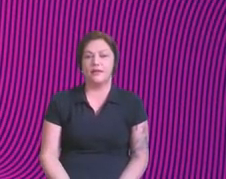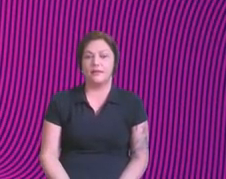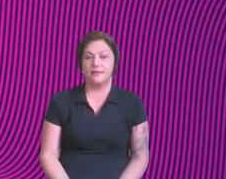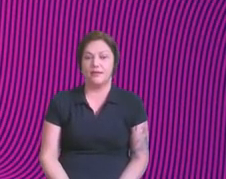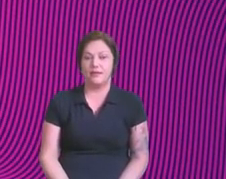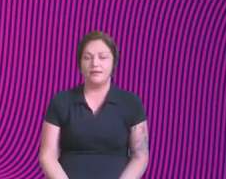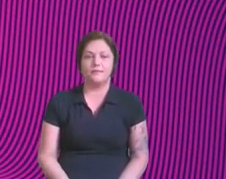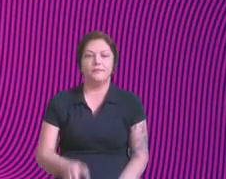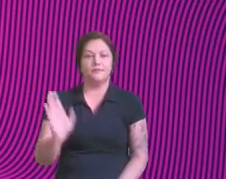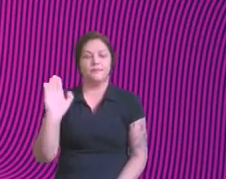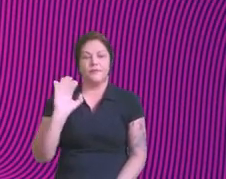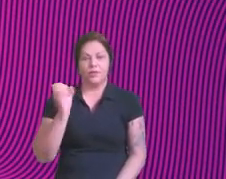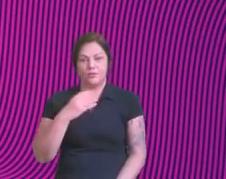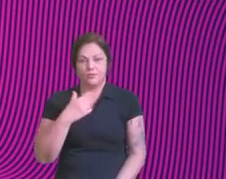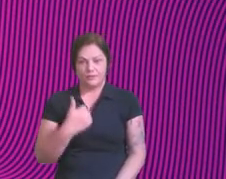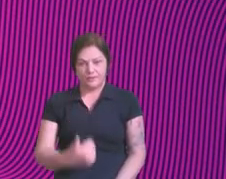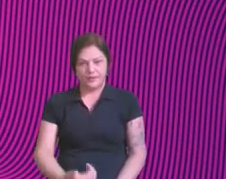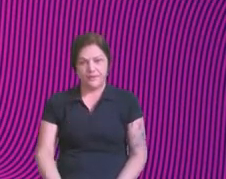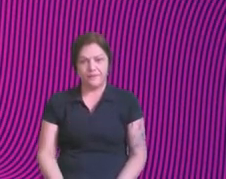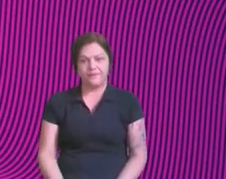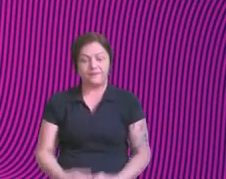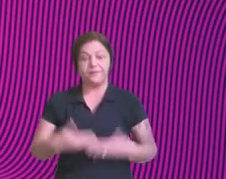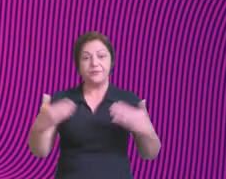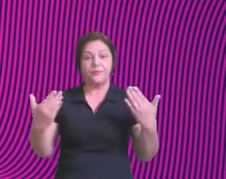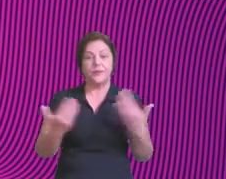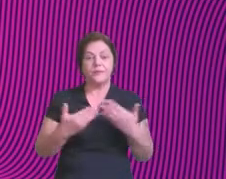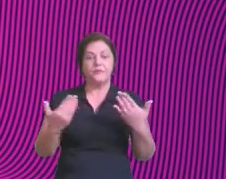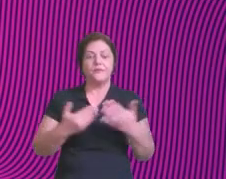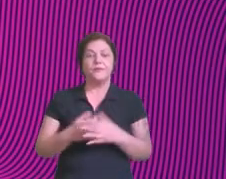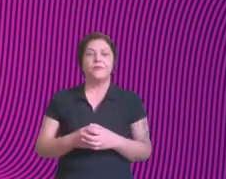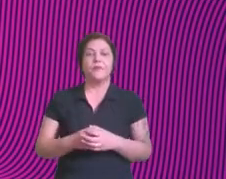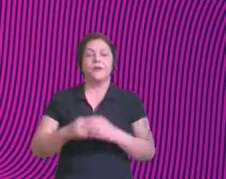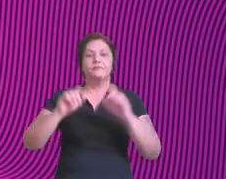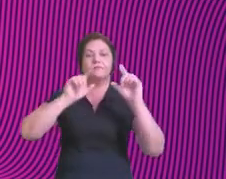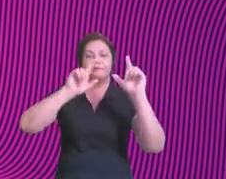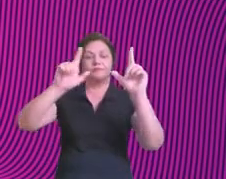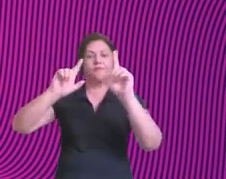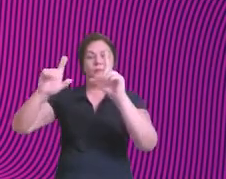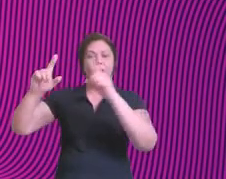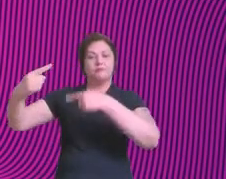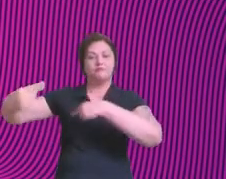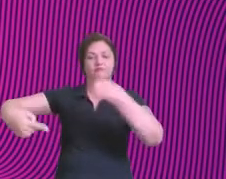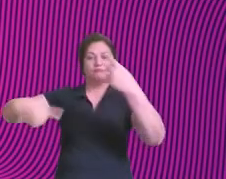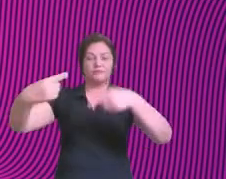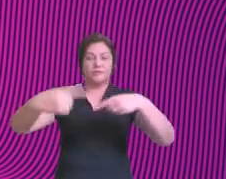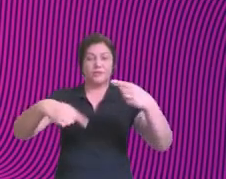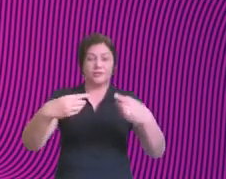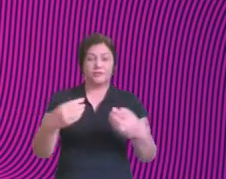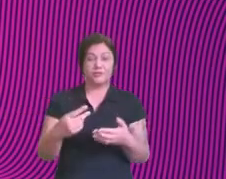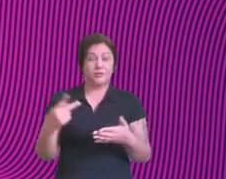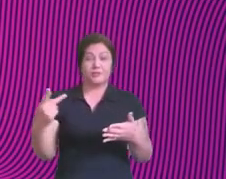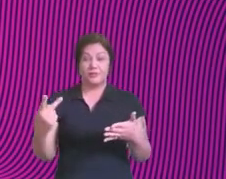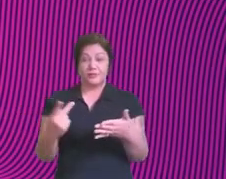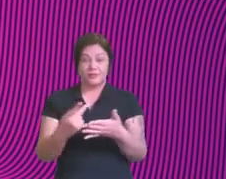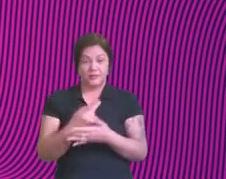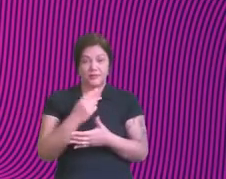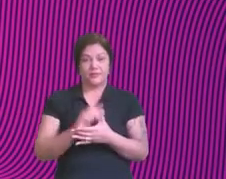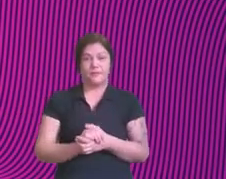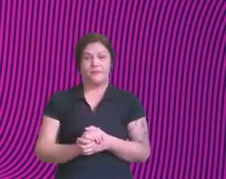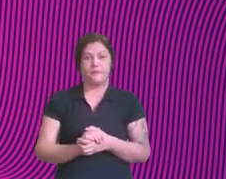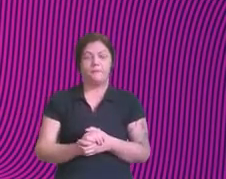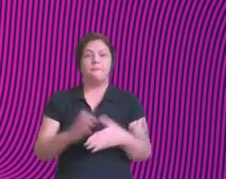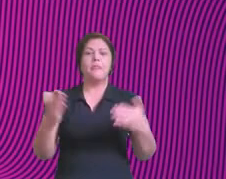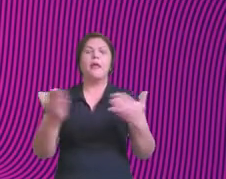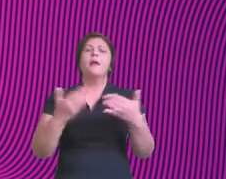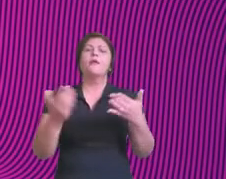Olá, iniciamos agora o painel multidisciplinar de discussão de casos, nosso Tumor Board. Essa